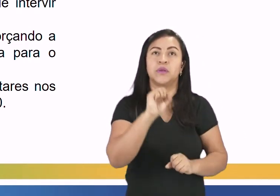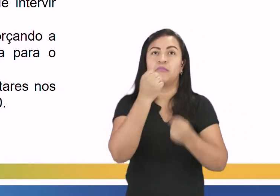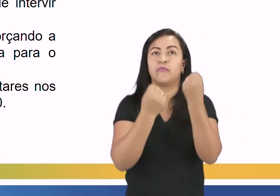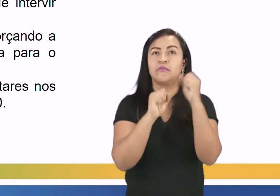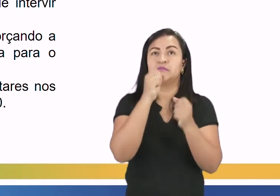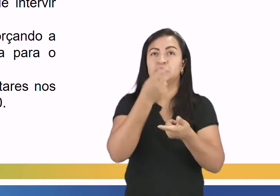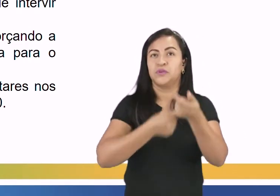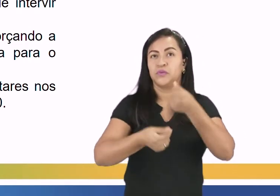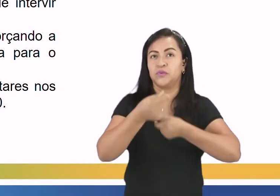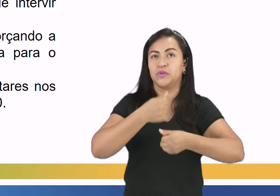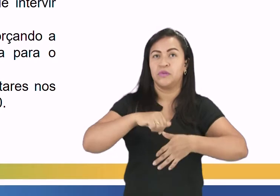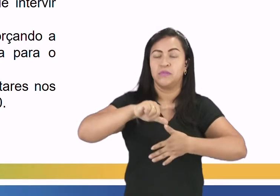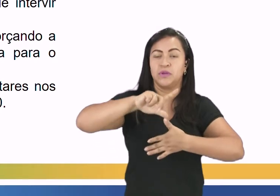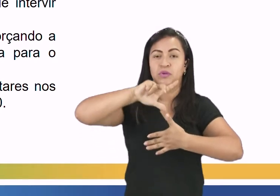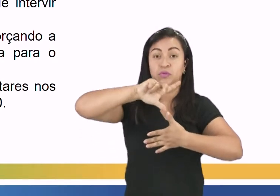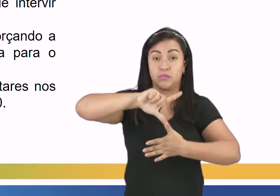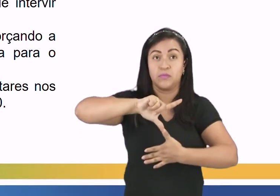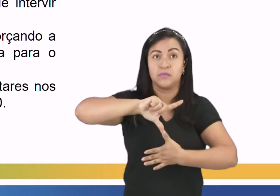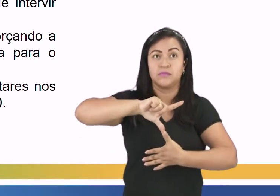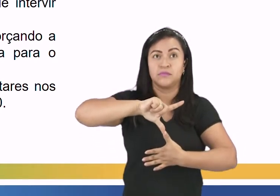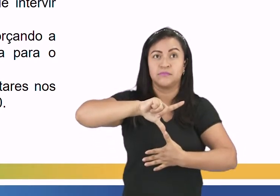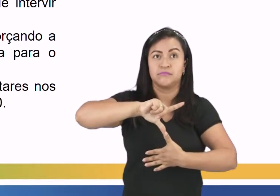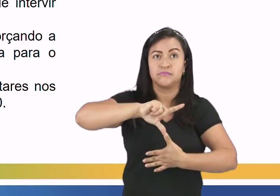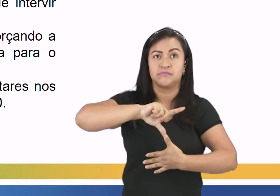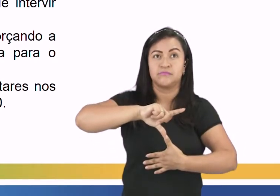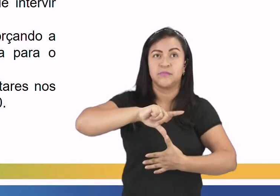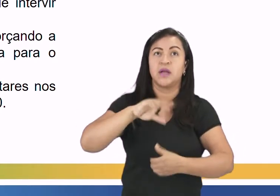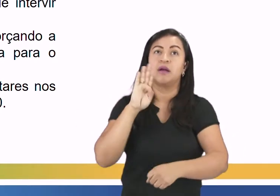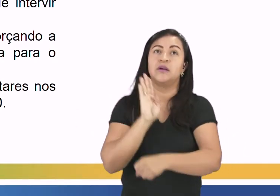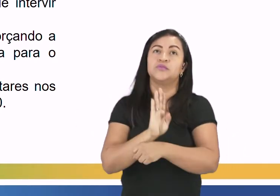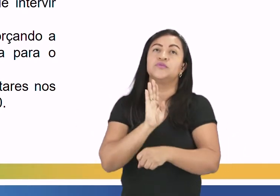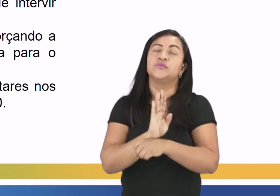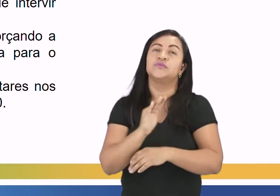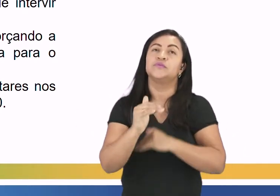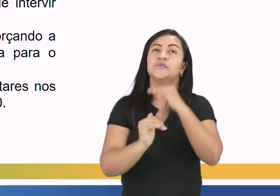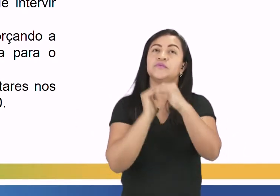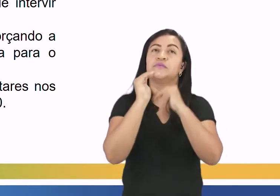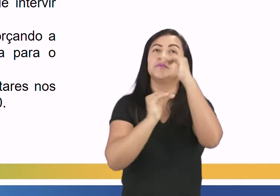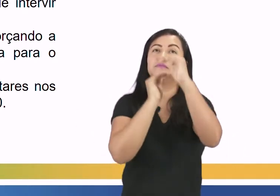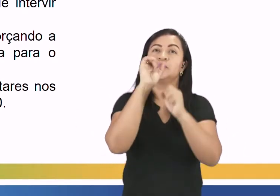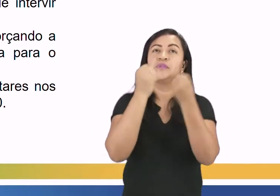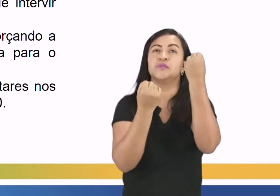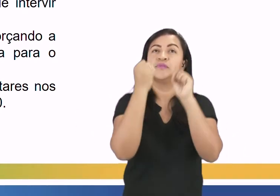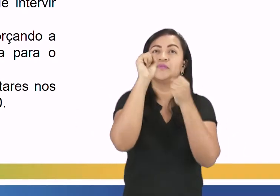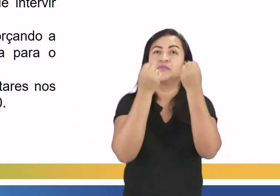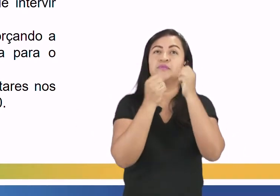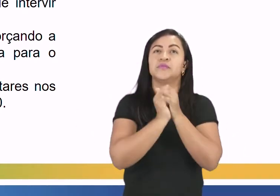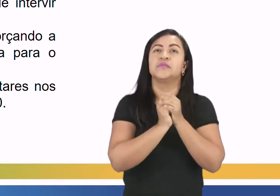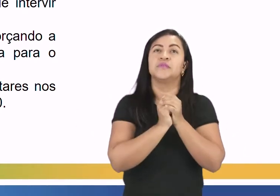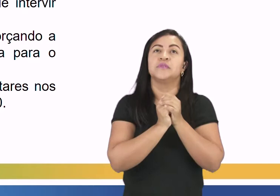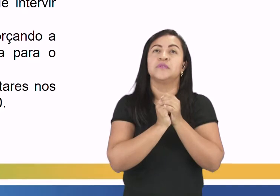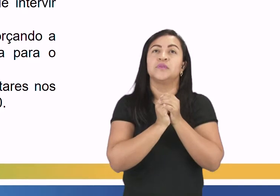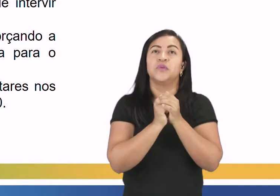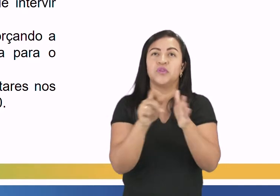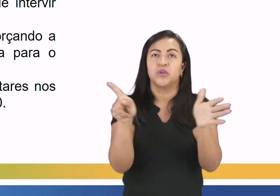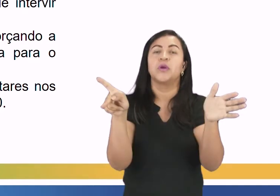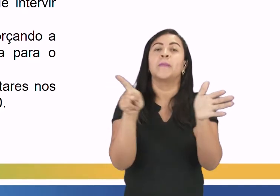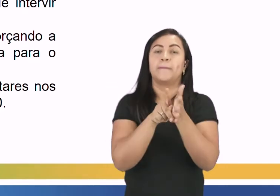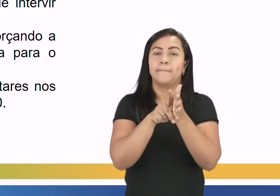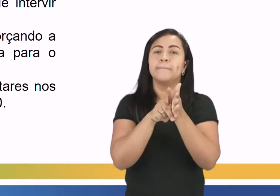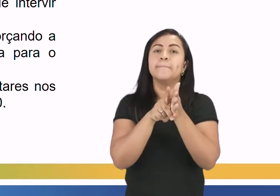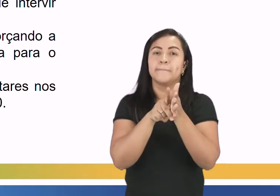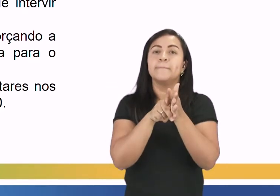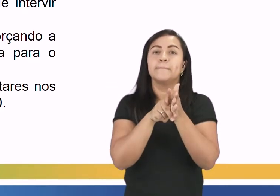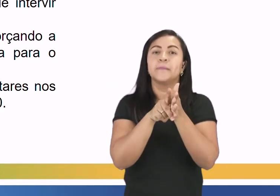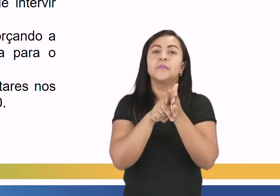países latino-americanos, assegurando o desenvolvimento industrial e a autodeterminação dos